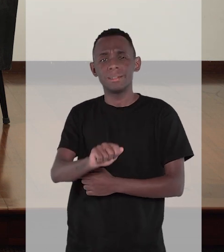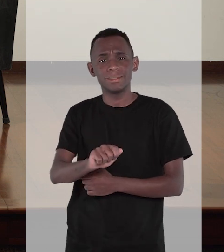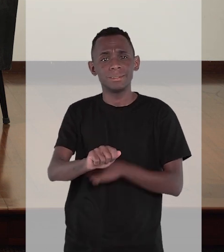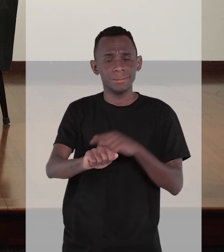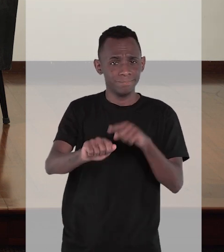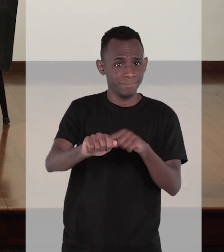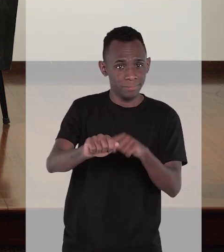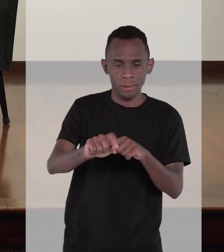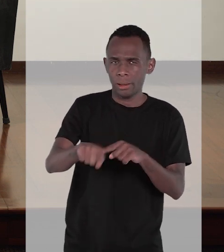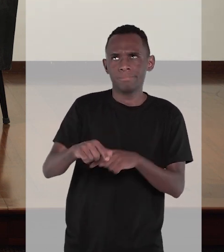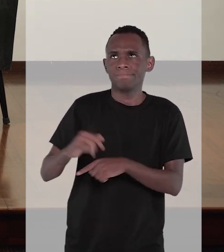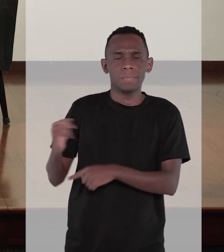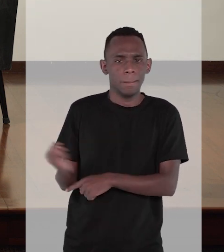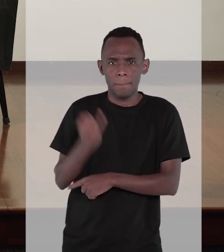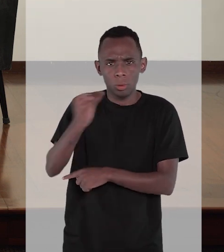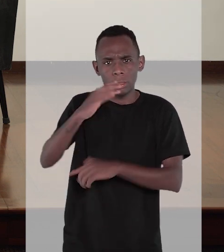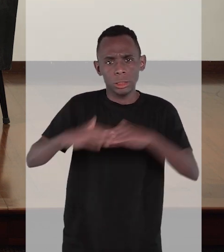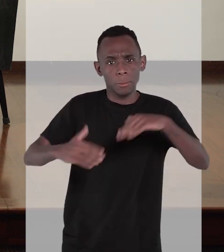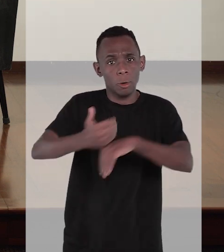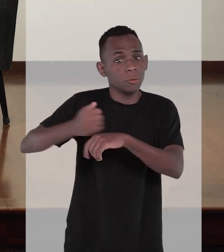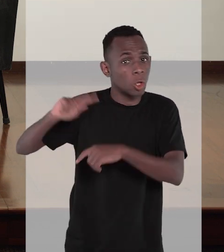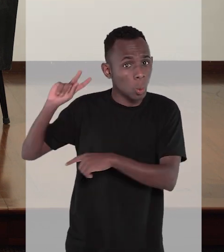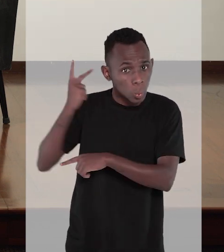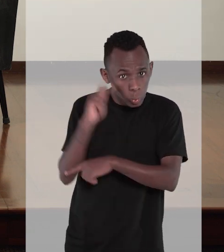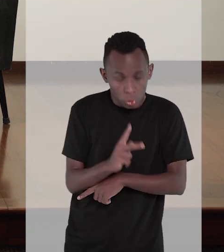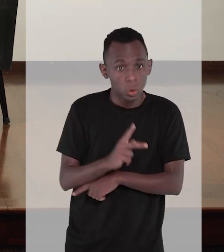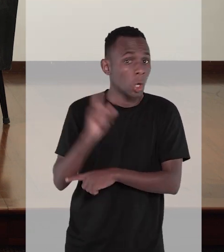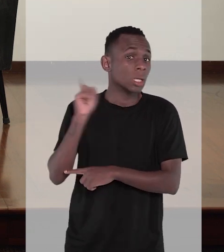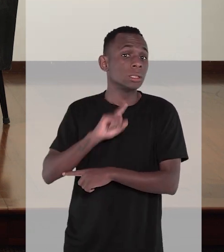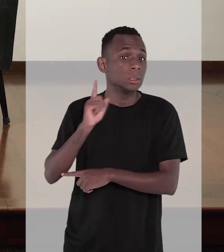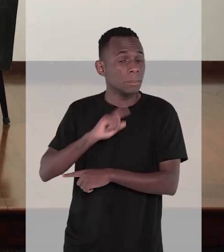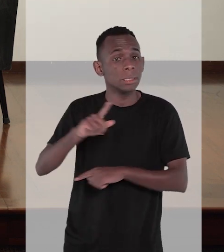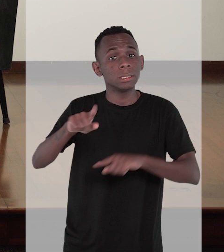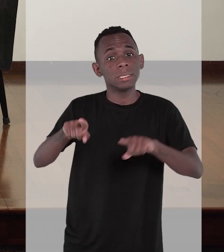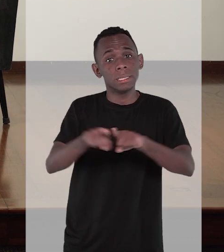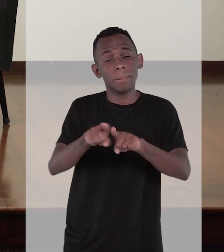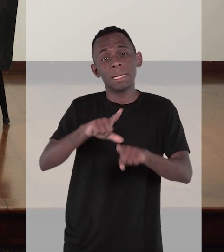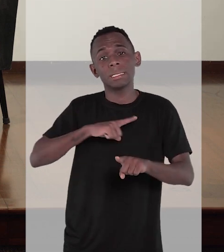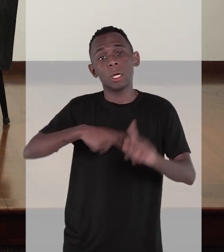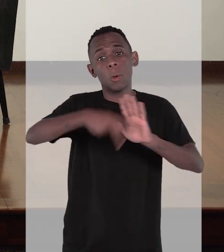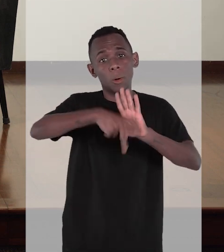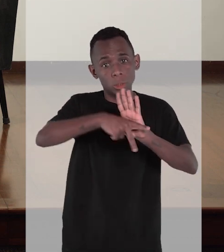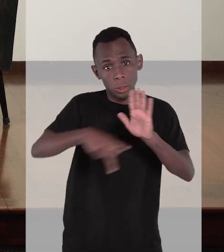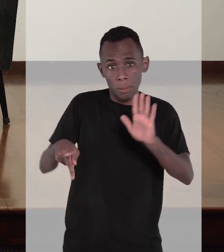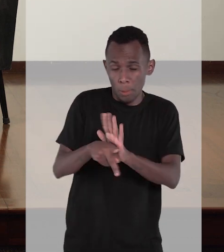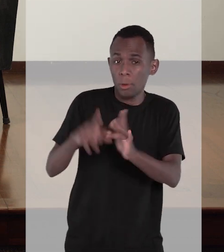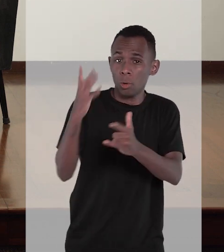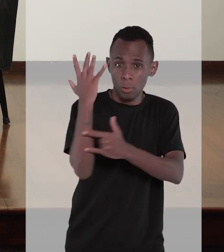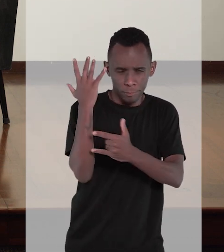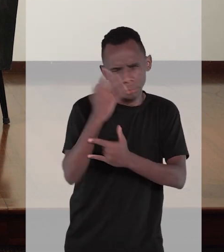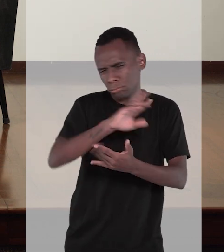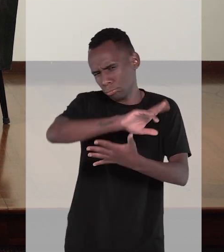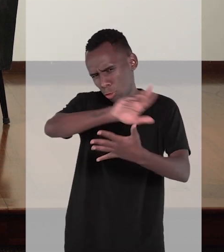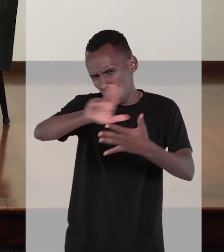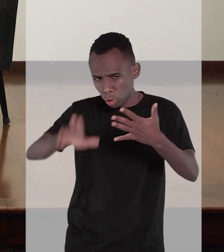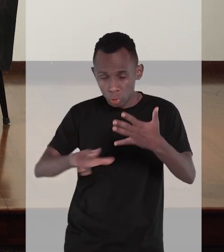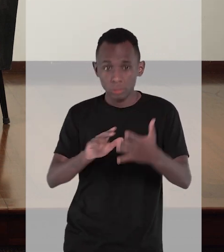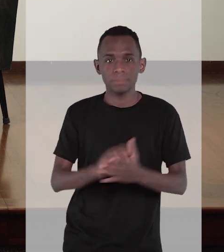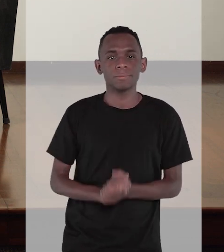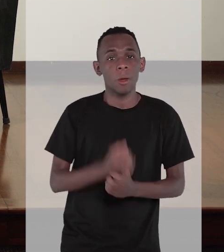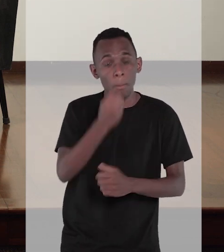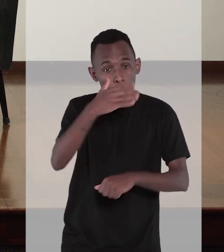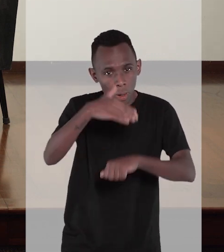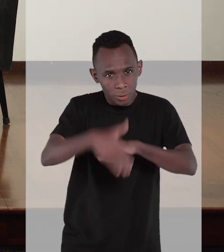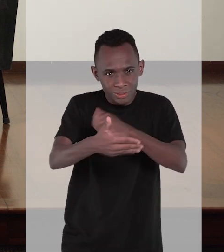Heloísa, além de ser uma das mais importantes historiadoras mineiras, dirige o projeto República da UFMG, entre outras